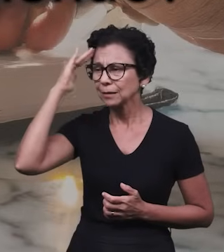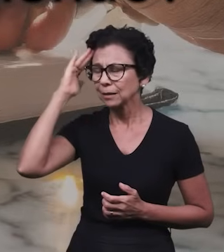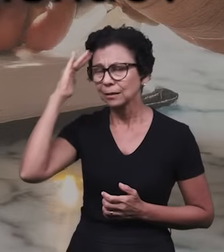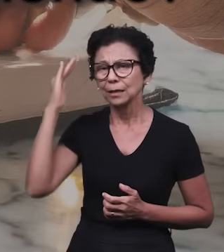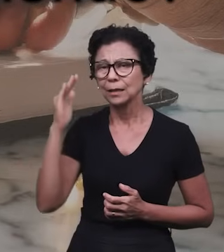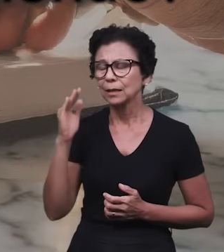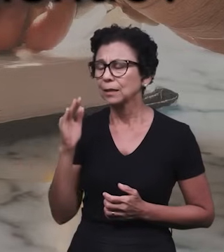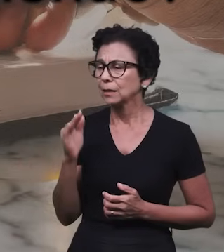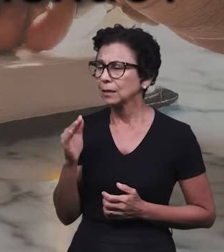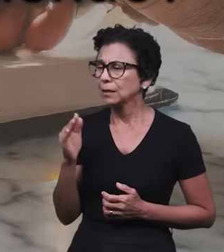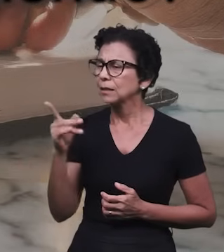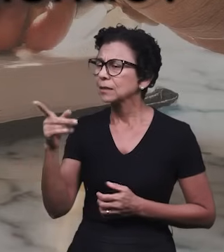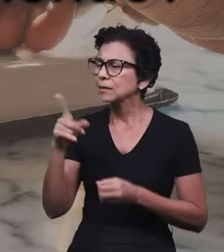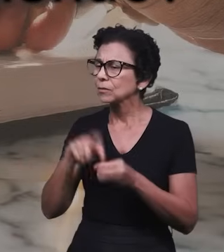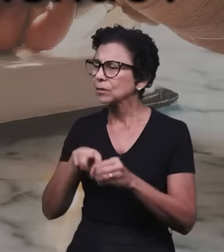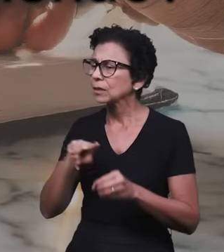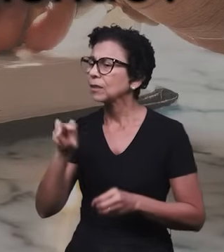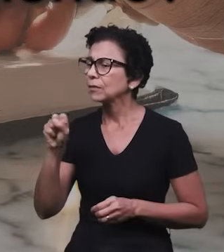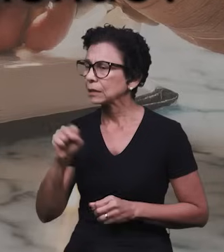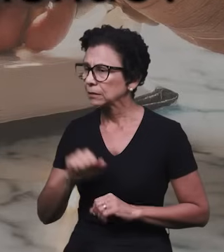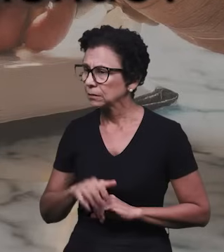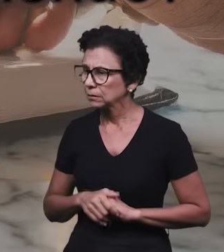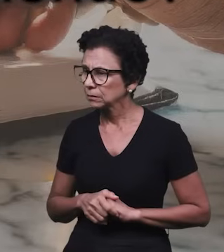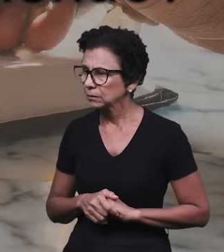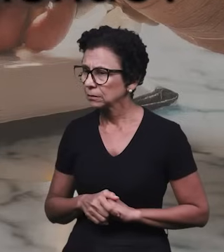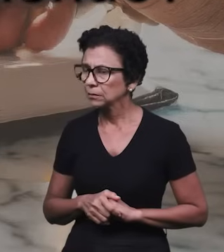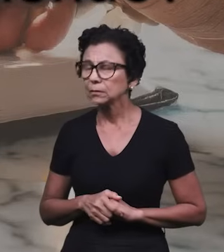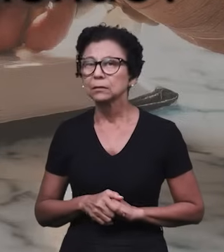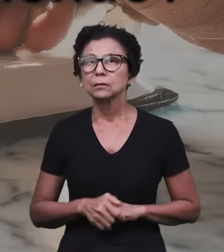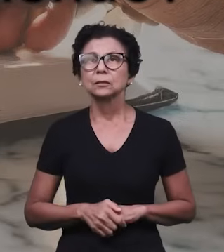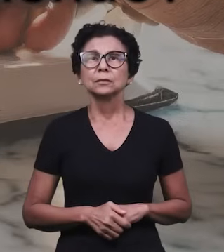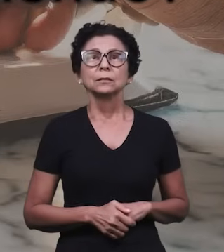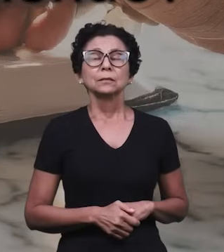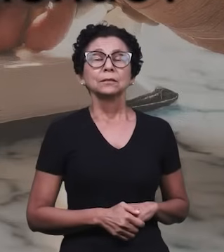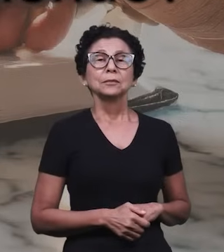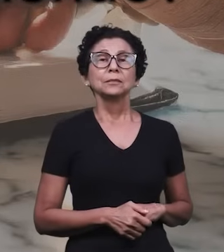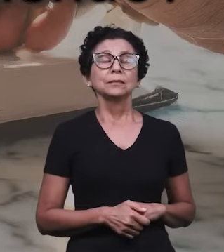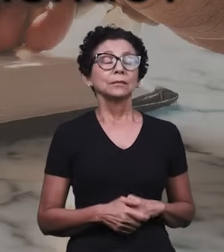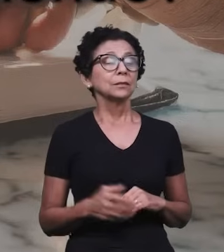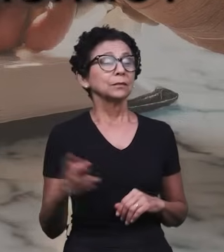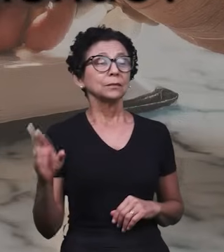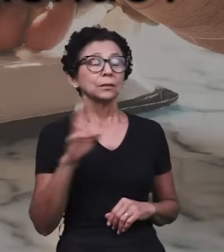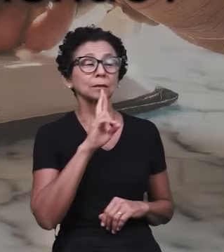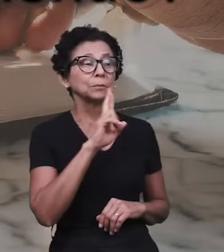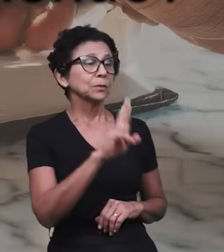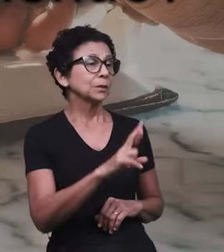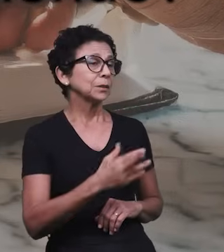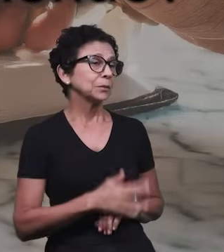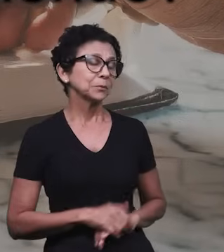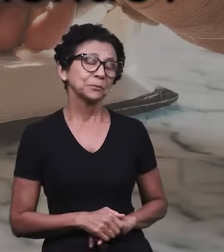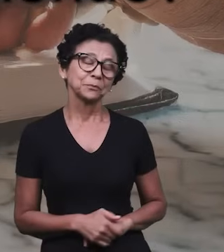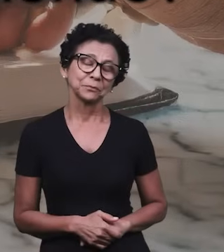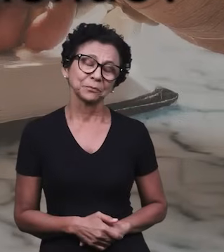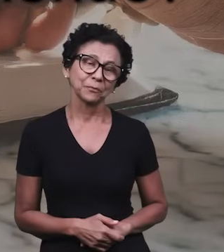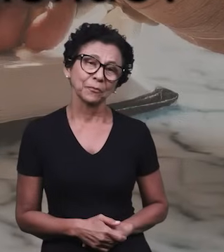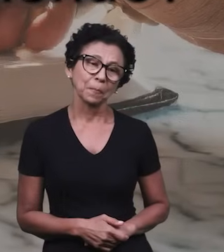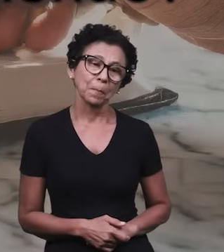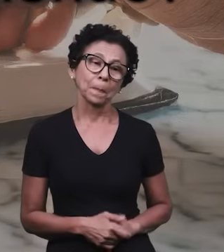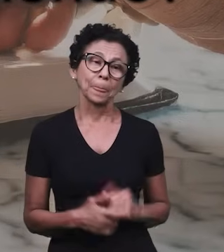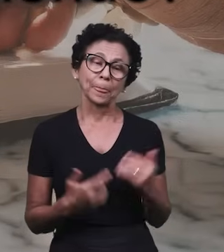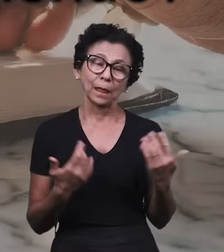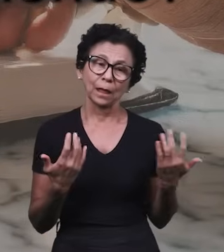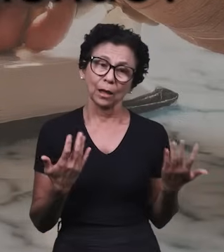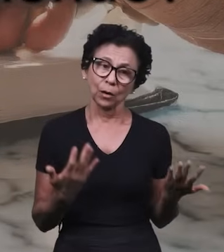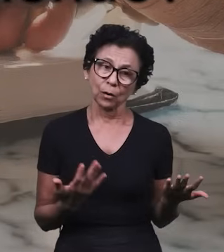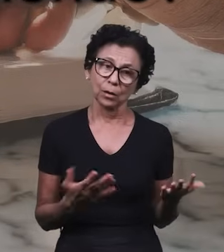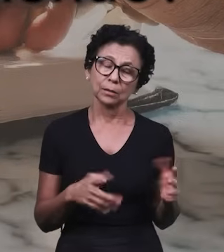vinda? Quais os sinais? Né? E aí o seguinte, Jesus responde para eles, né? Da mesma forma,